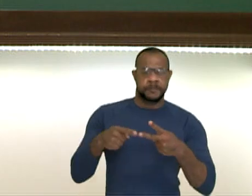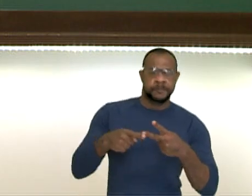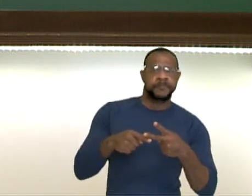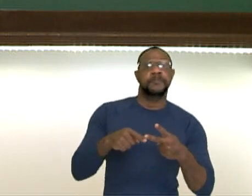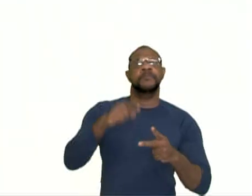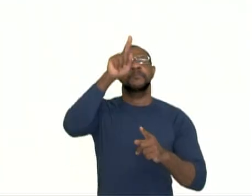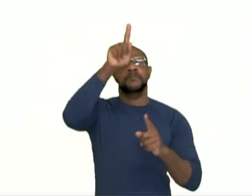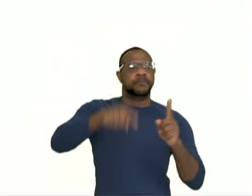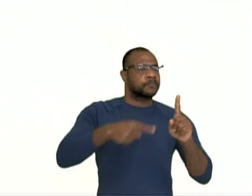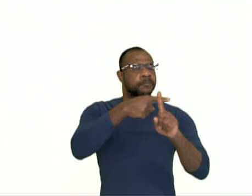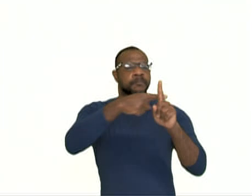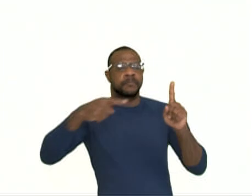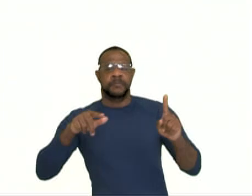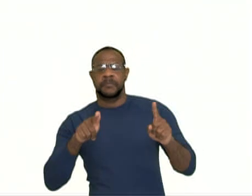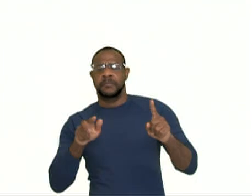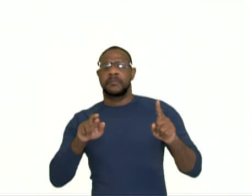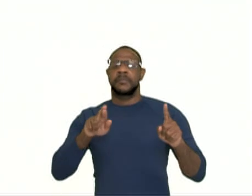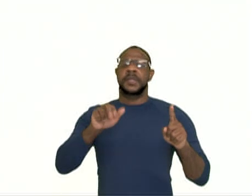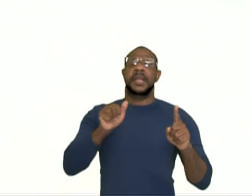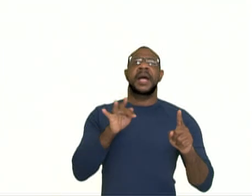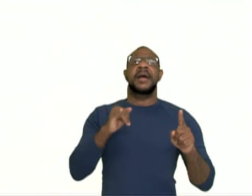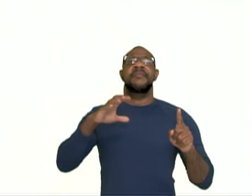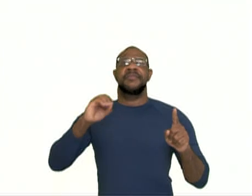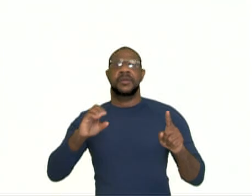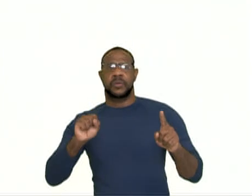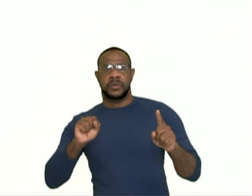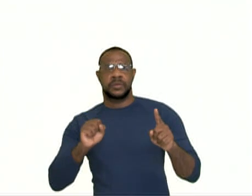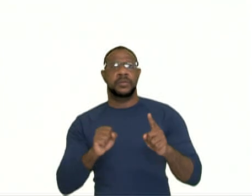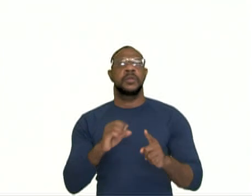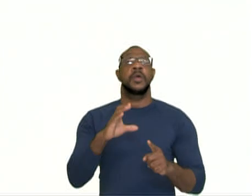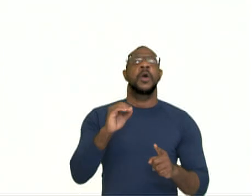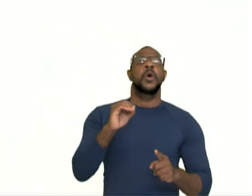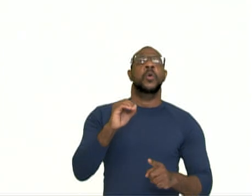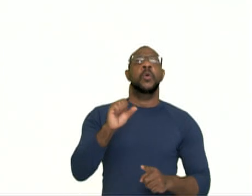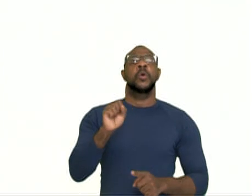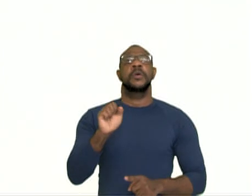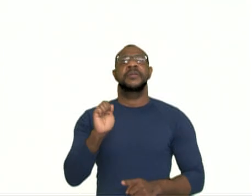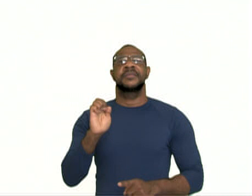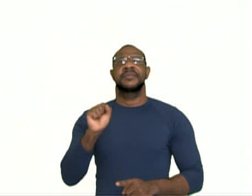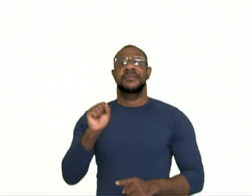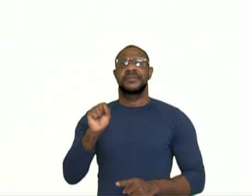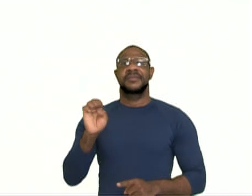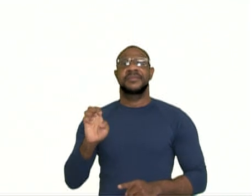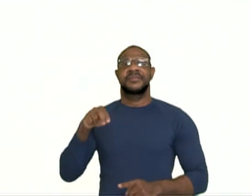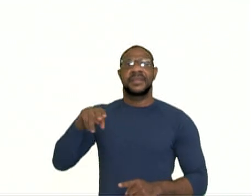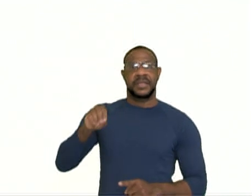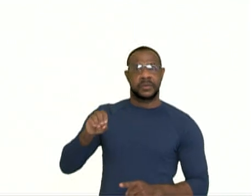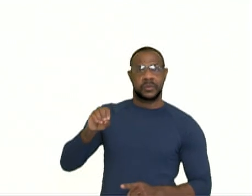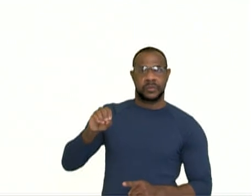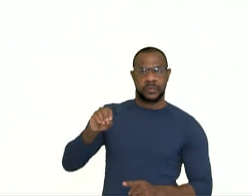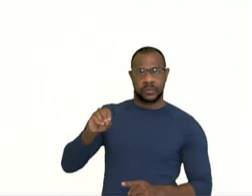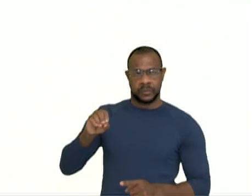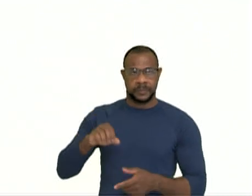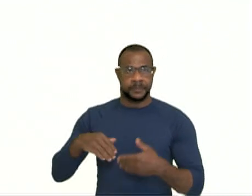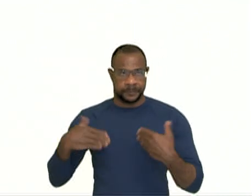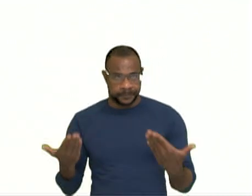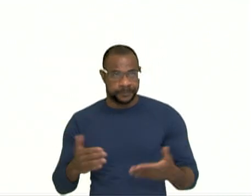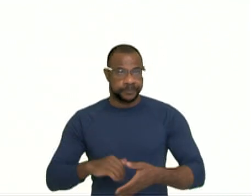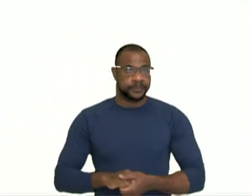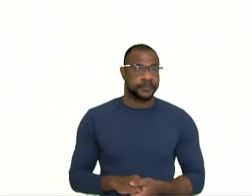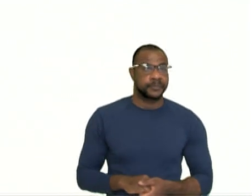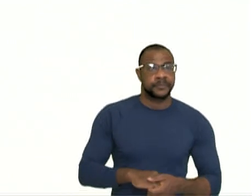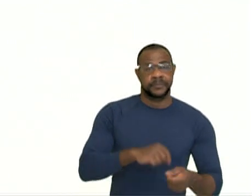os objetivos da aula de hoje? Então, a gente vai compreender o domínio e a imagem da função cosseno. Também